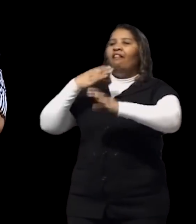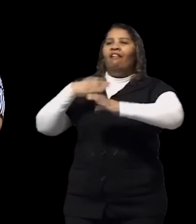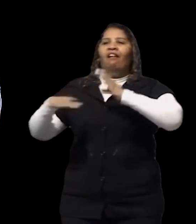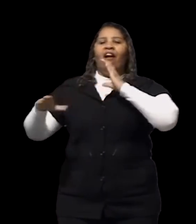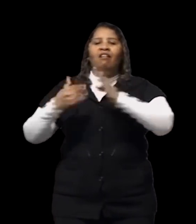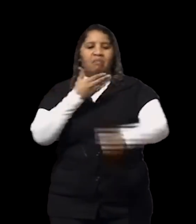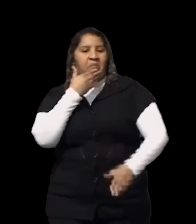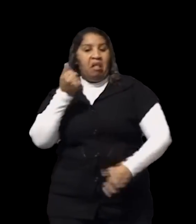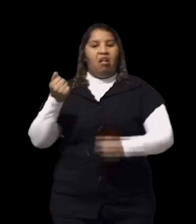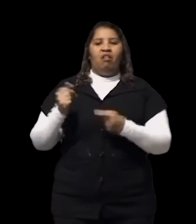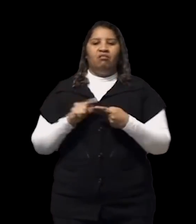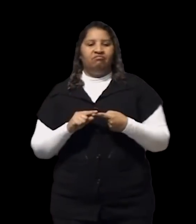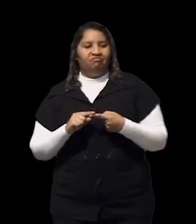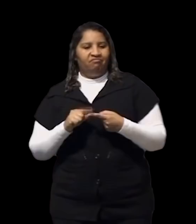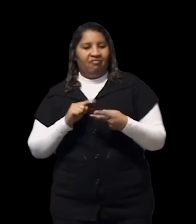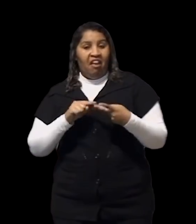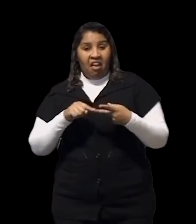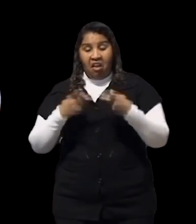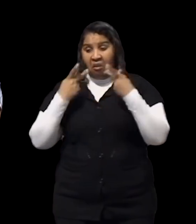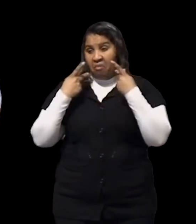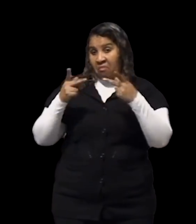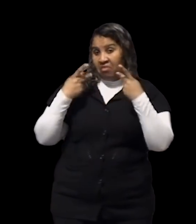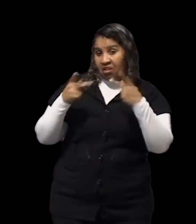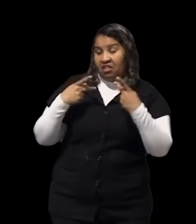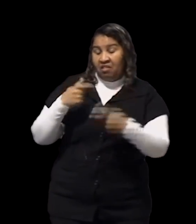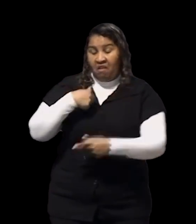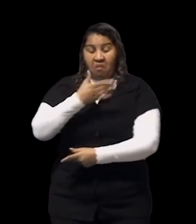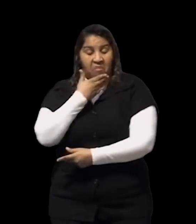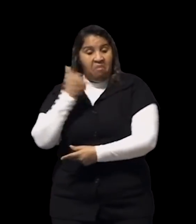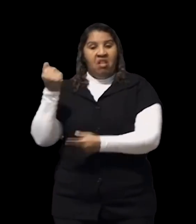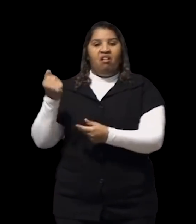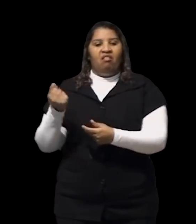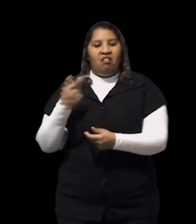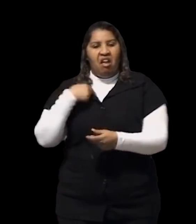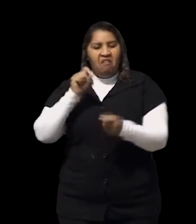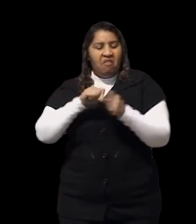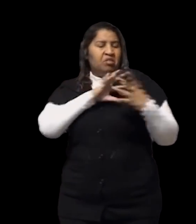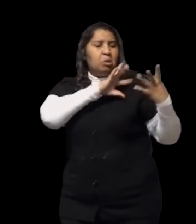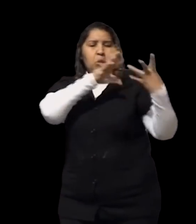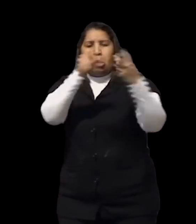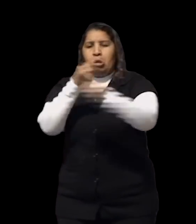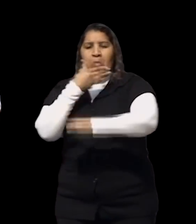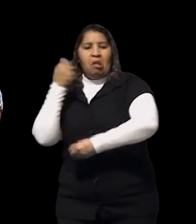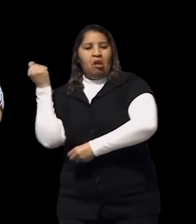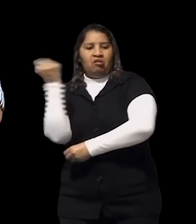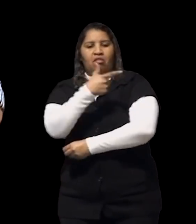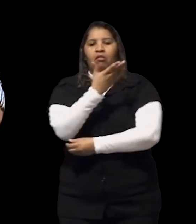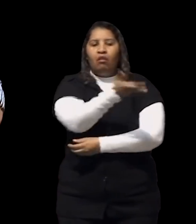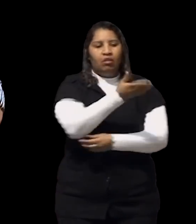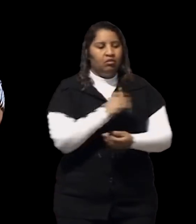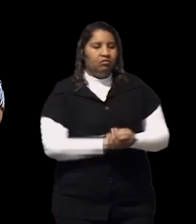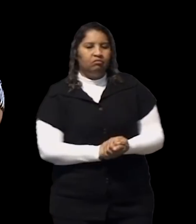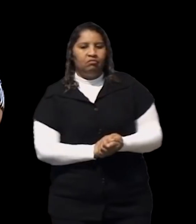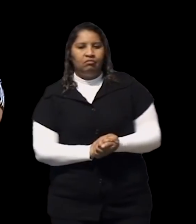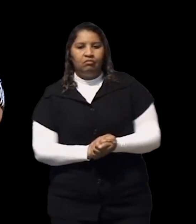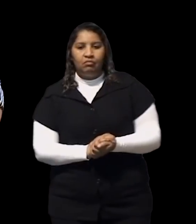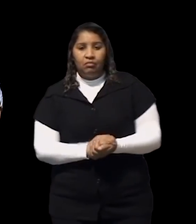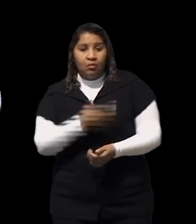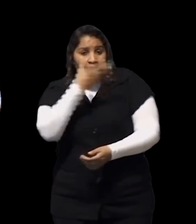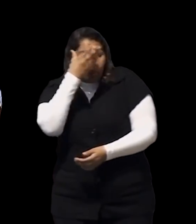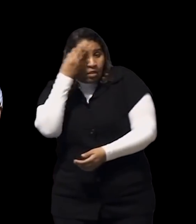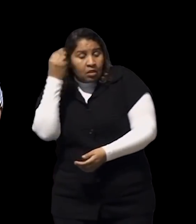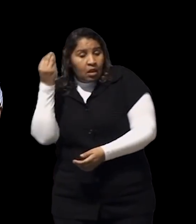pelo menos o mais competente daquilo que eu faço e ele esquece aqui a família ela é